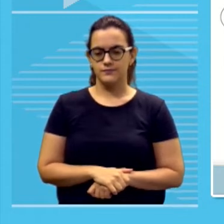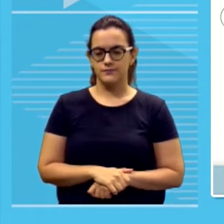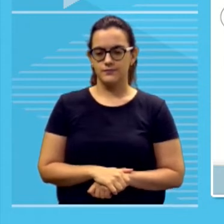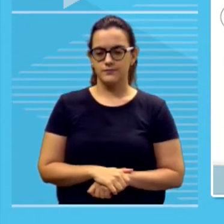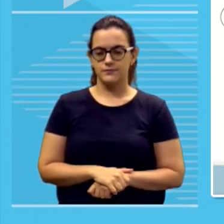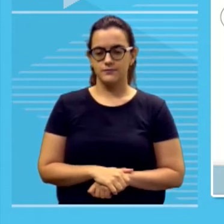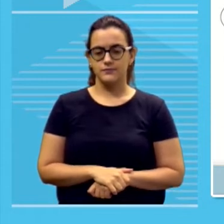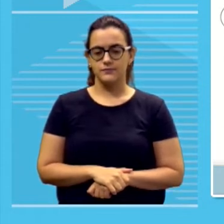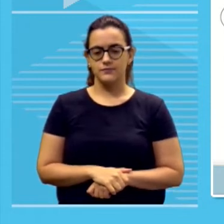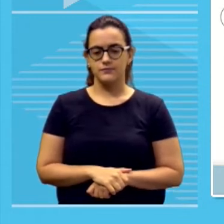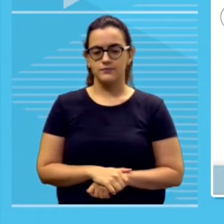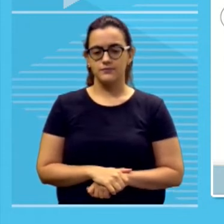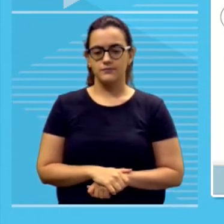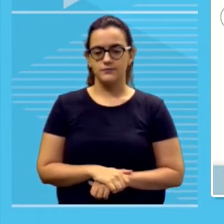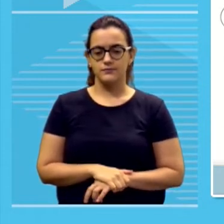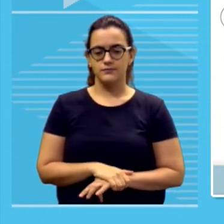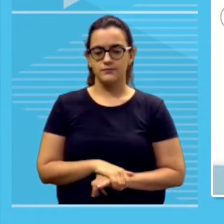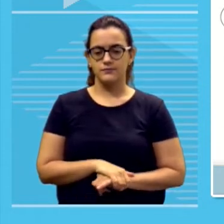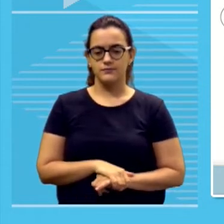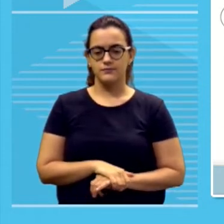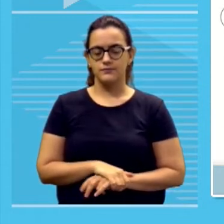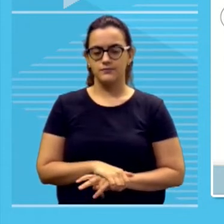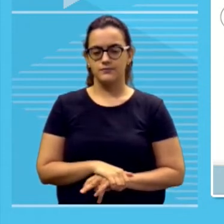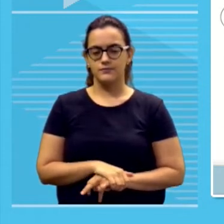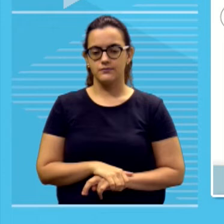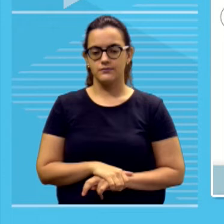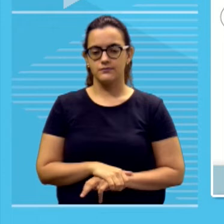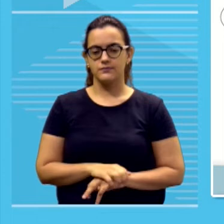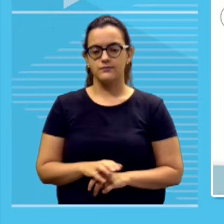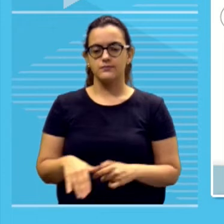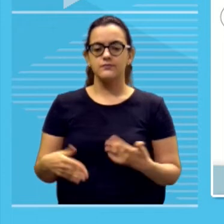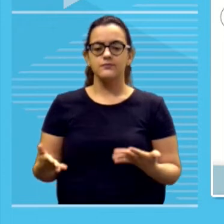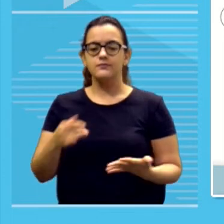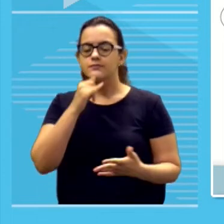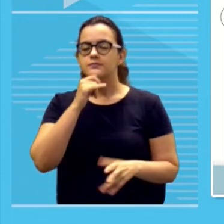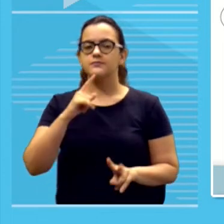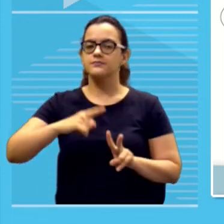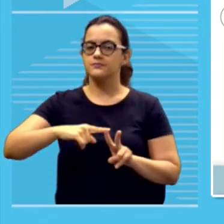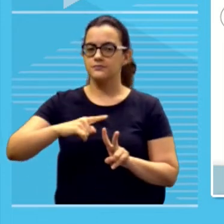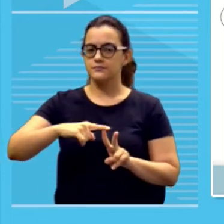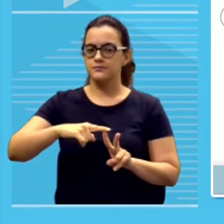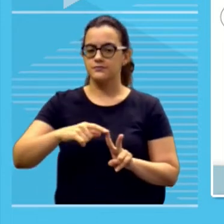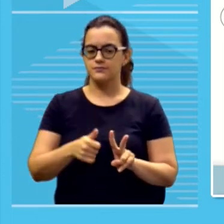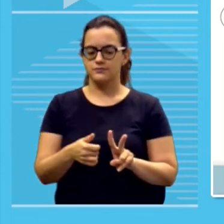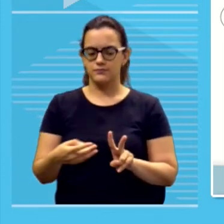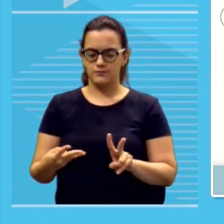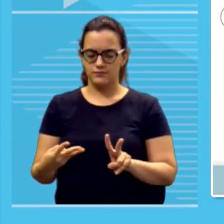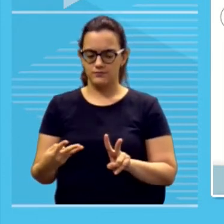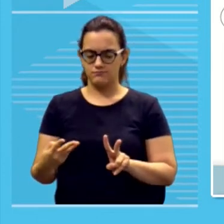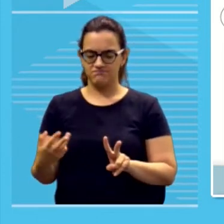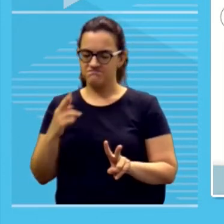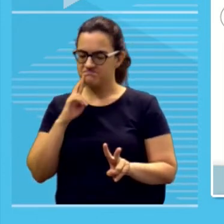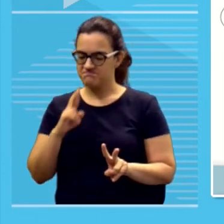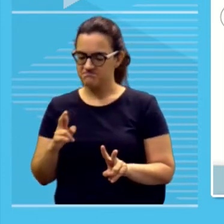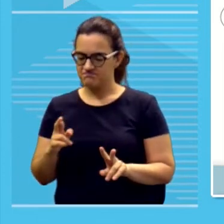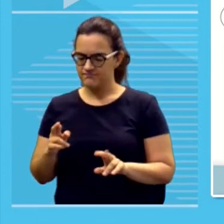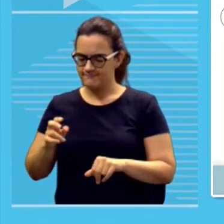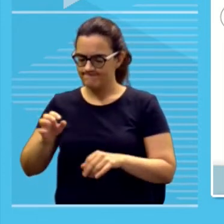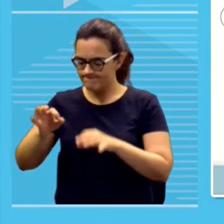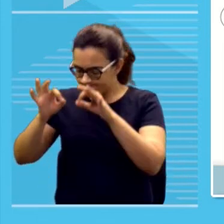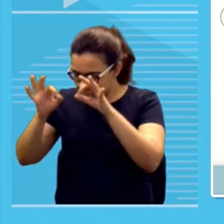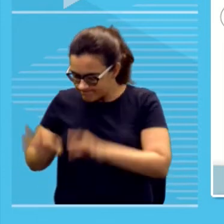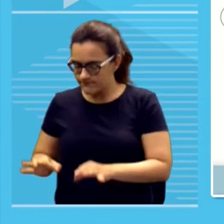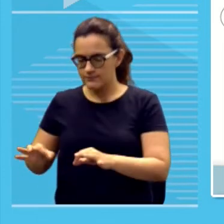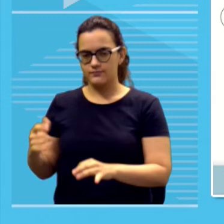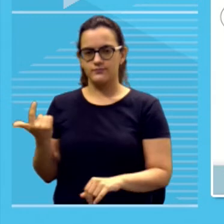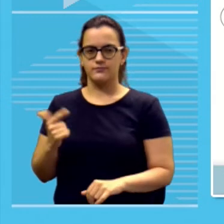professor não tem não tem raiz de 13 não mas ata não não tem problema a resposta pode ser